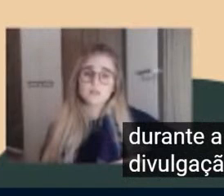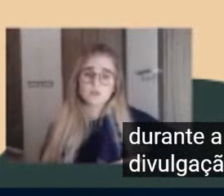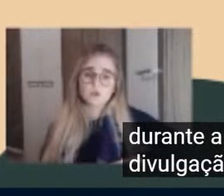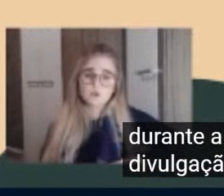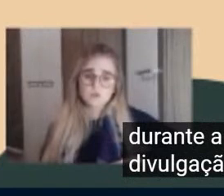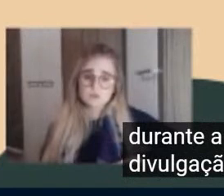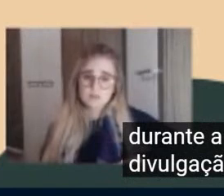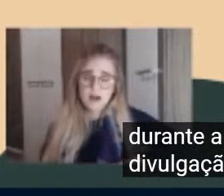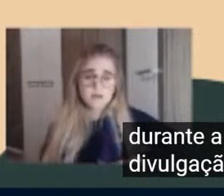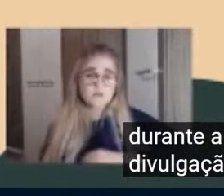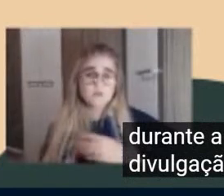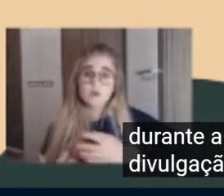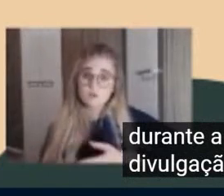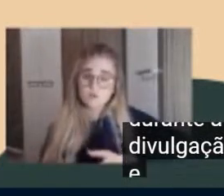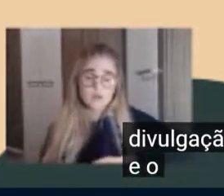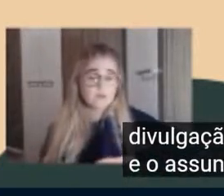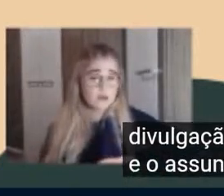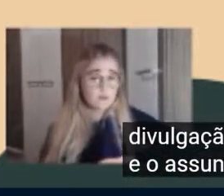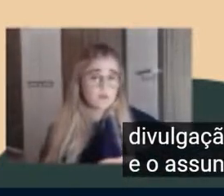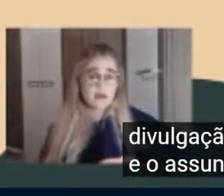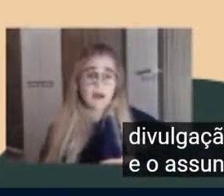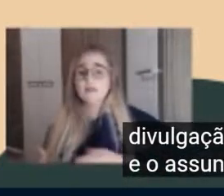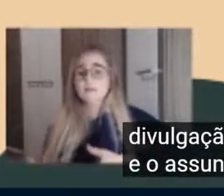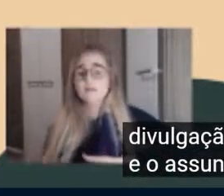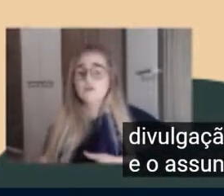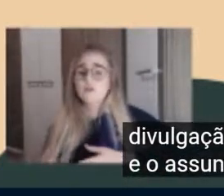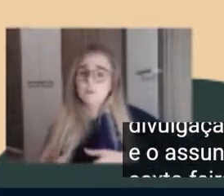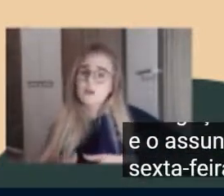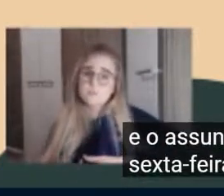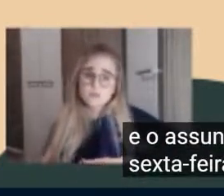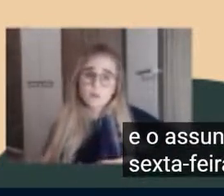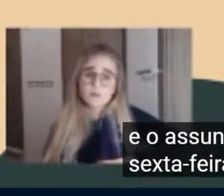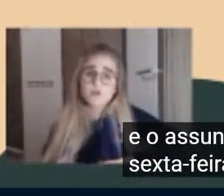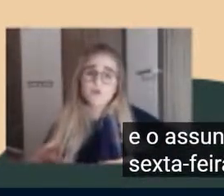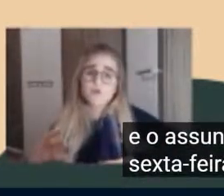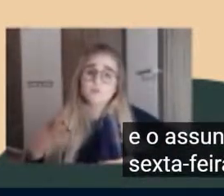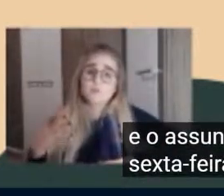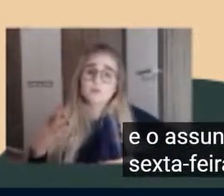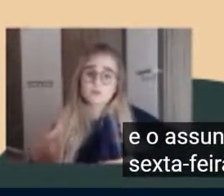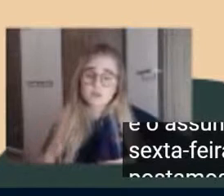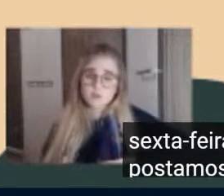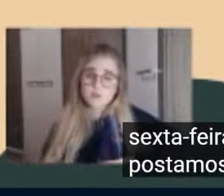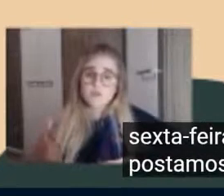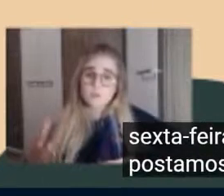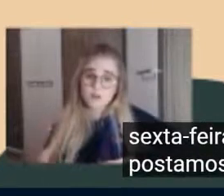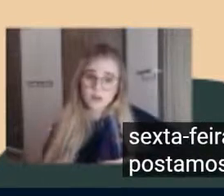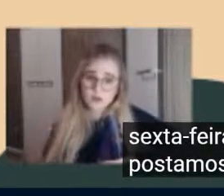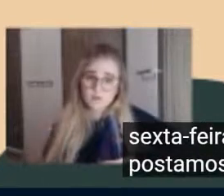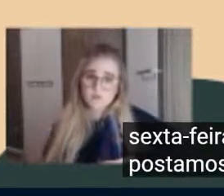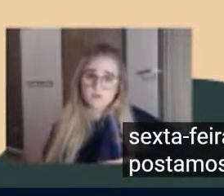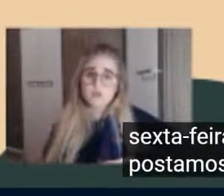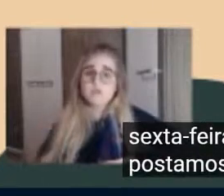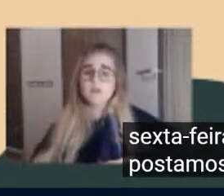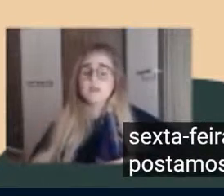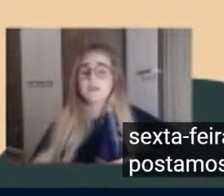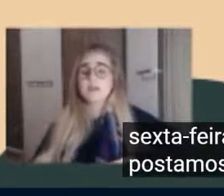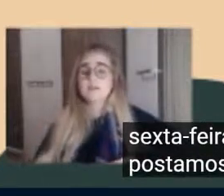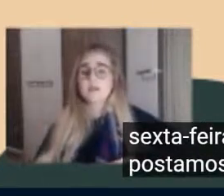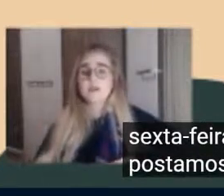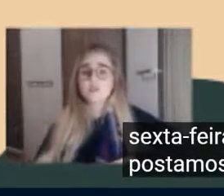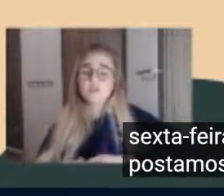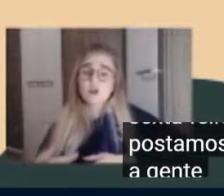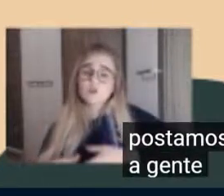do palestrante com os seus dados e o assunto que ele vai abordar. Na sexta-feira, mais especificamente, nós postamos, nós publicamos o vídeo